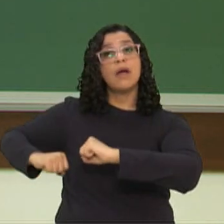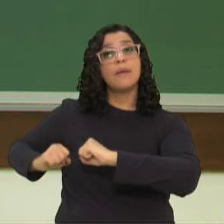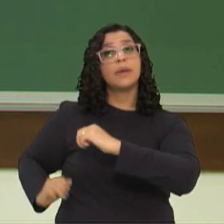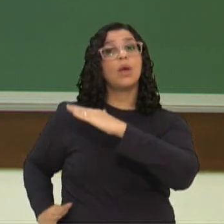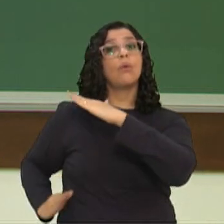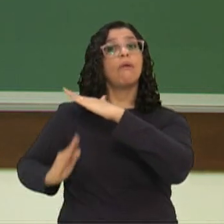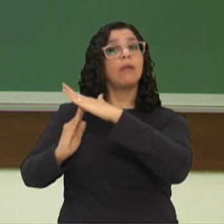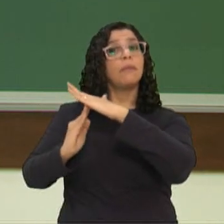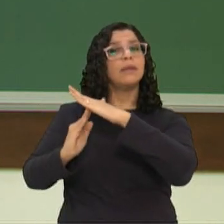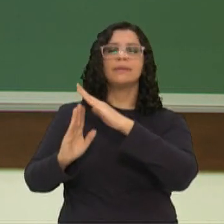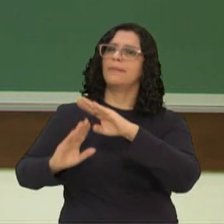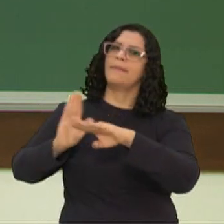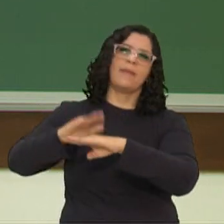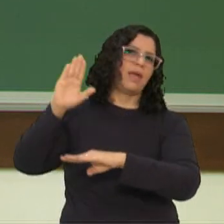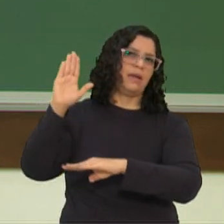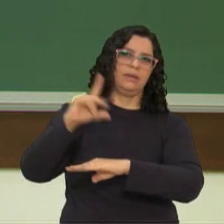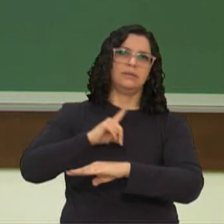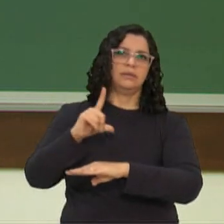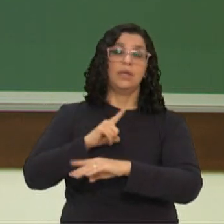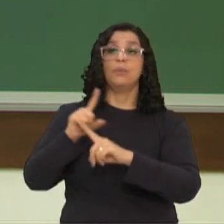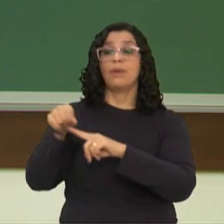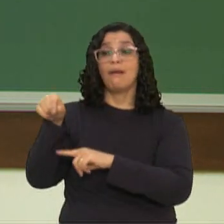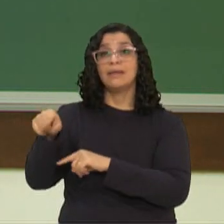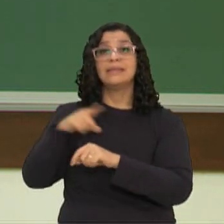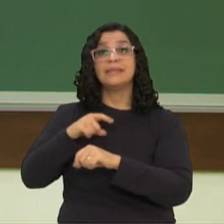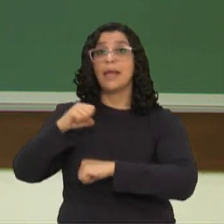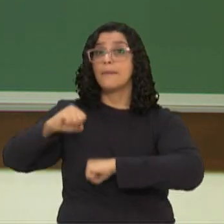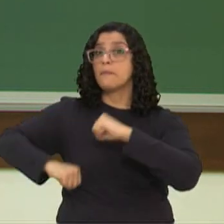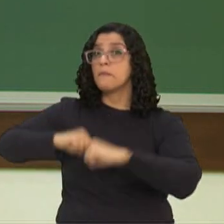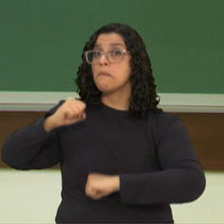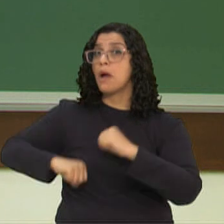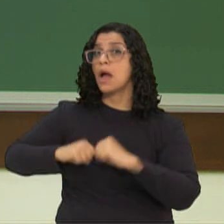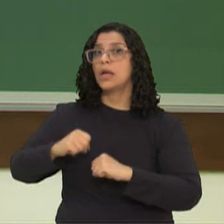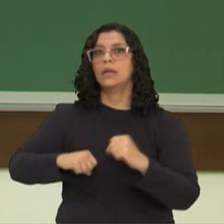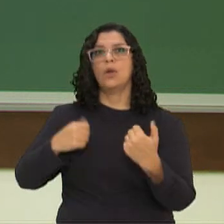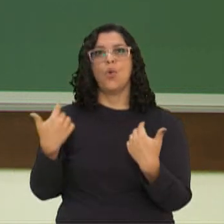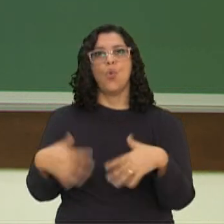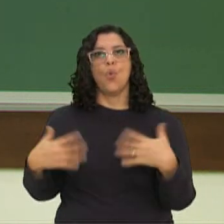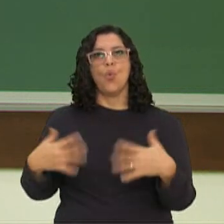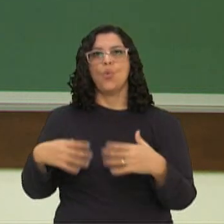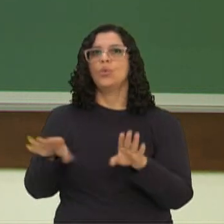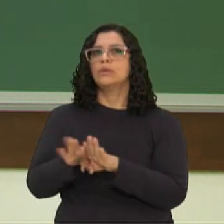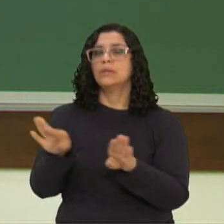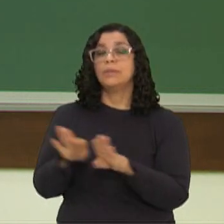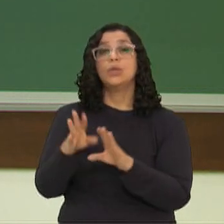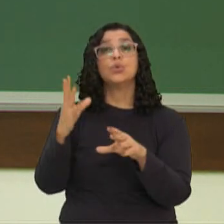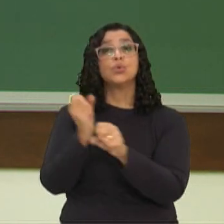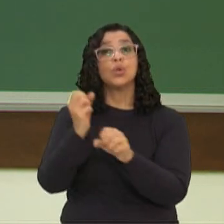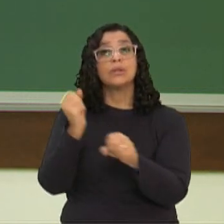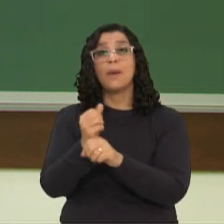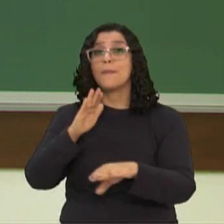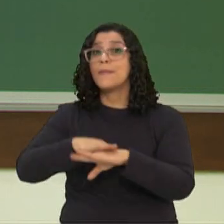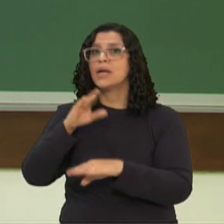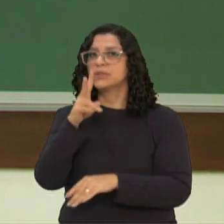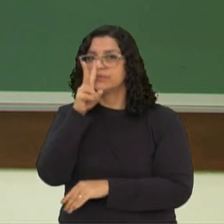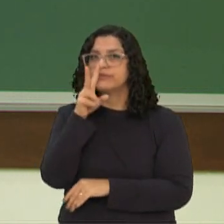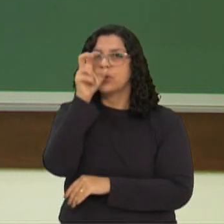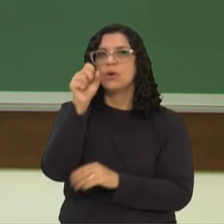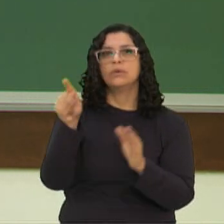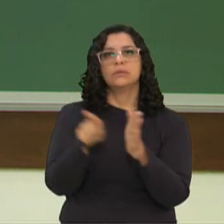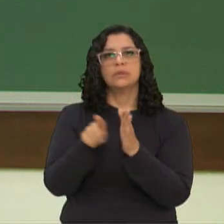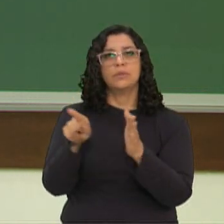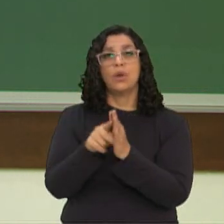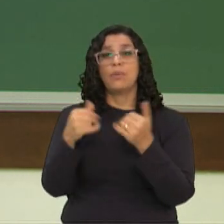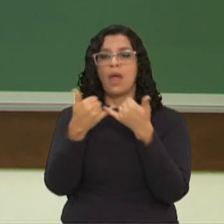limite ultrapassa, né? Ultrapassa porque ali tem equipamentos pesados, exige maior quantidade, maior intensidade